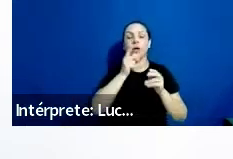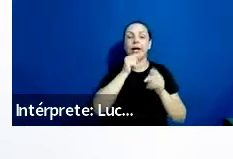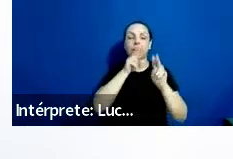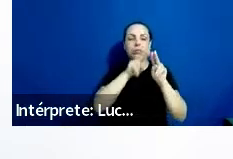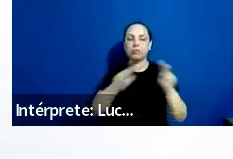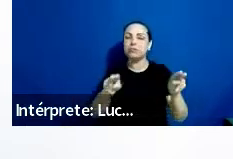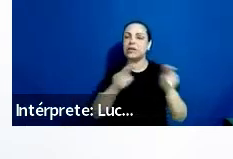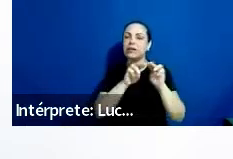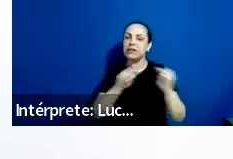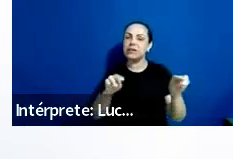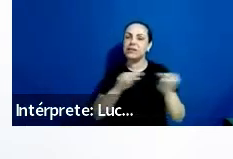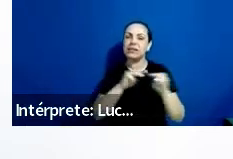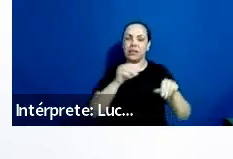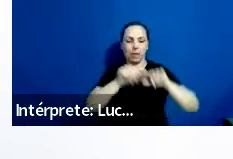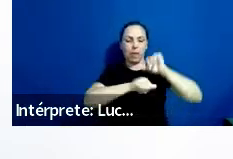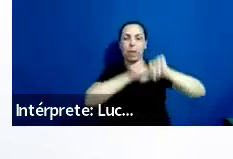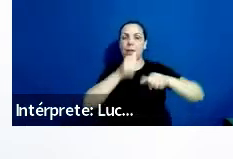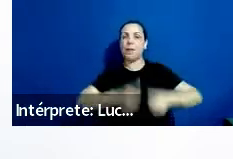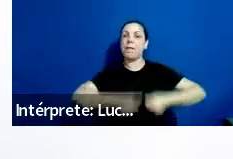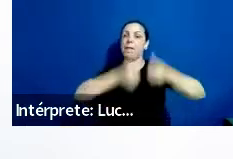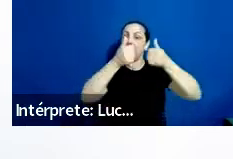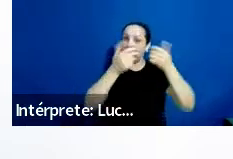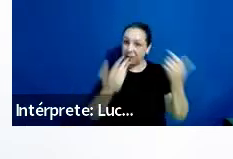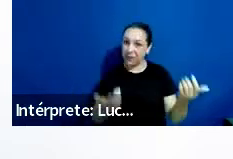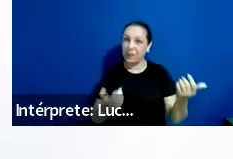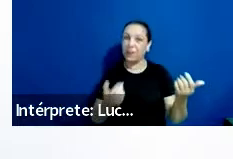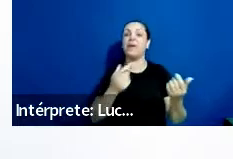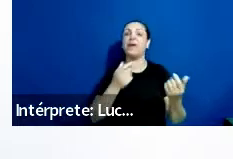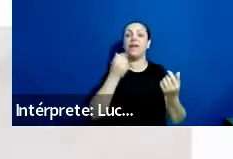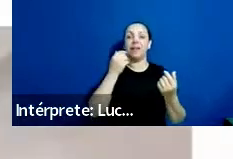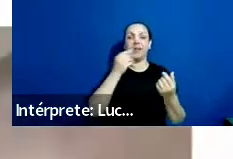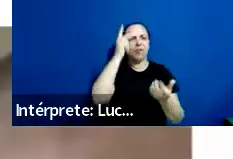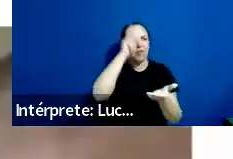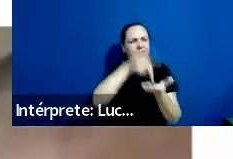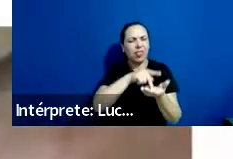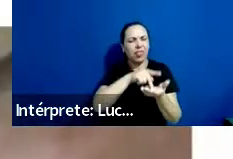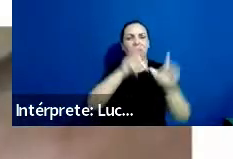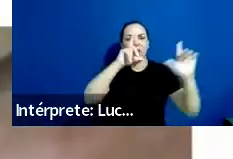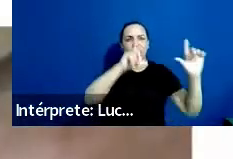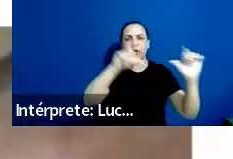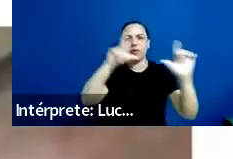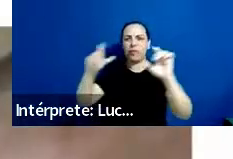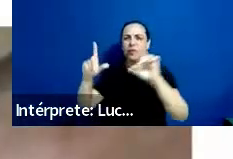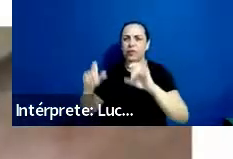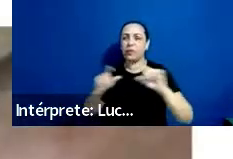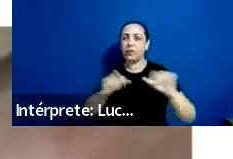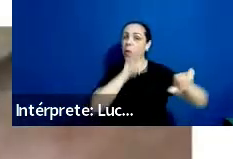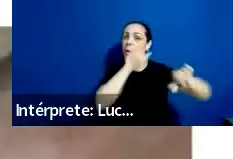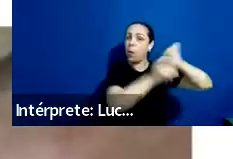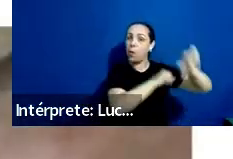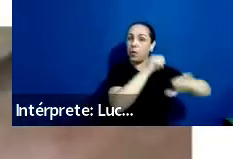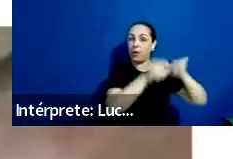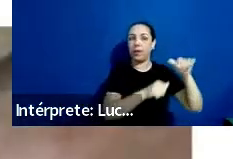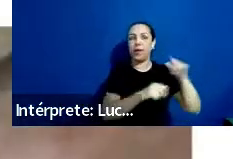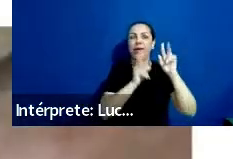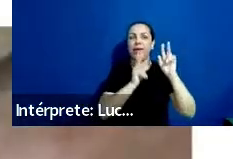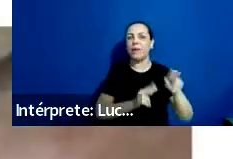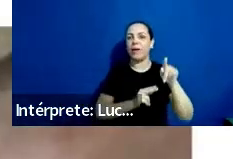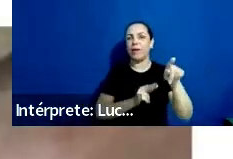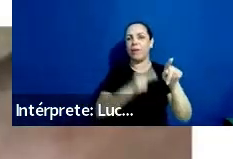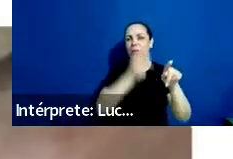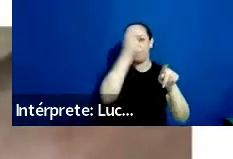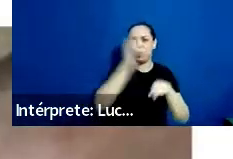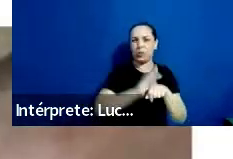vocês verem as fotos da Neiva antes e depois, as minhas fotos, vocês vão ficar impressionados. E olha só os